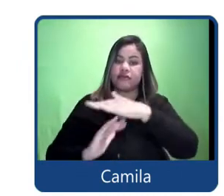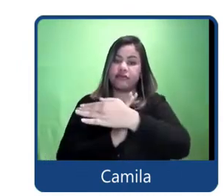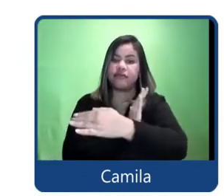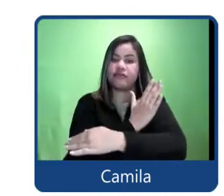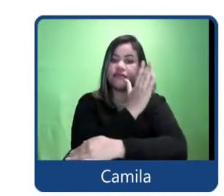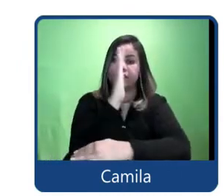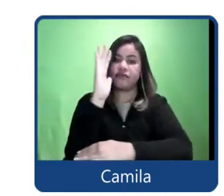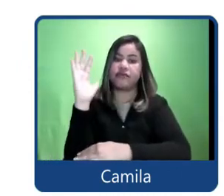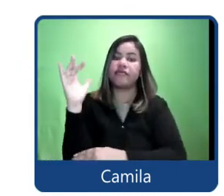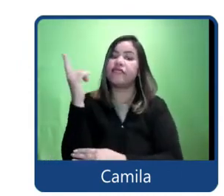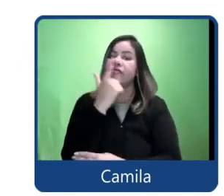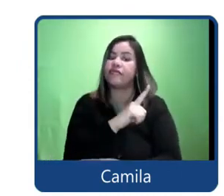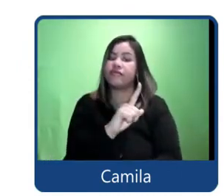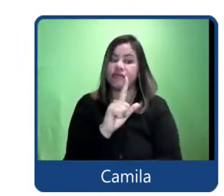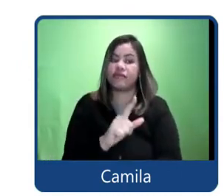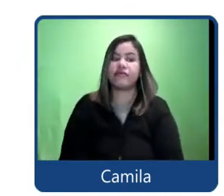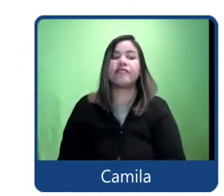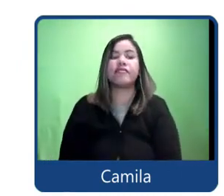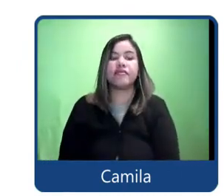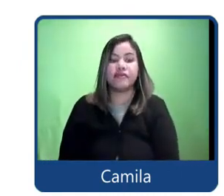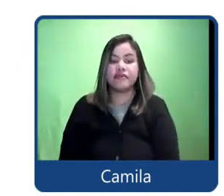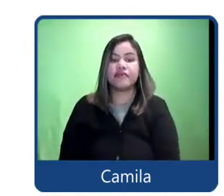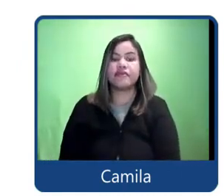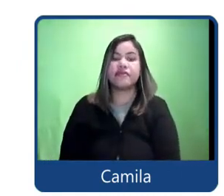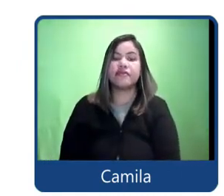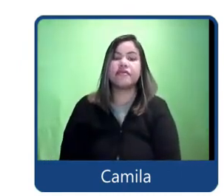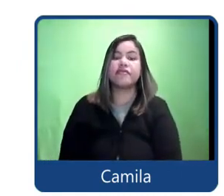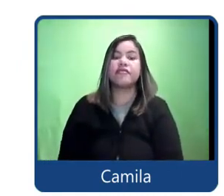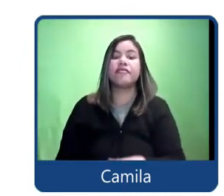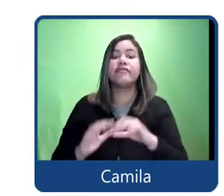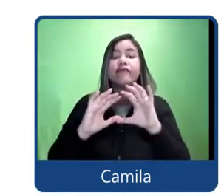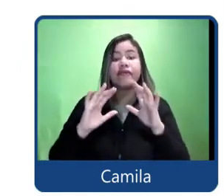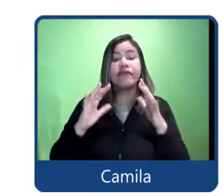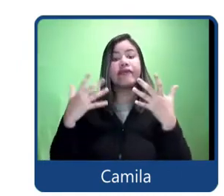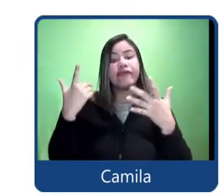ocorram. E esses serviços ecossistêmicos, eles